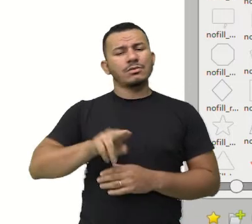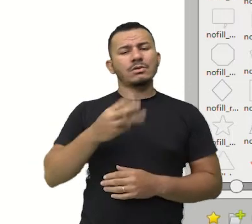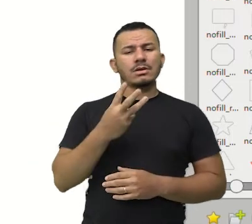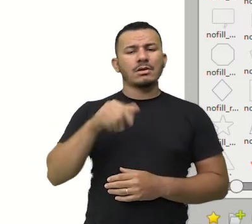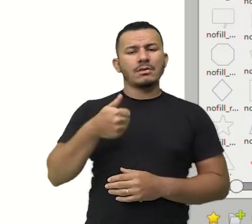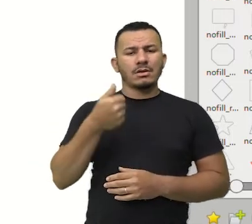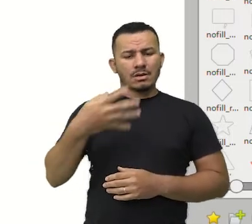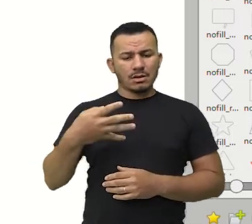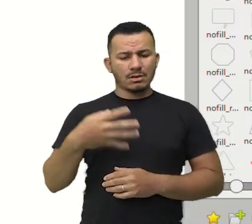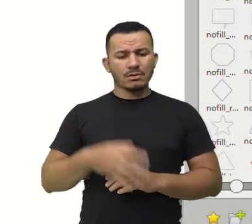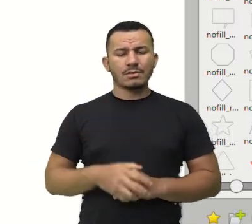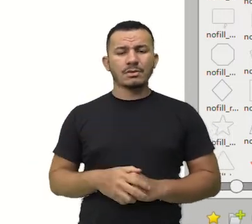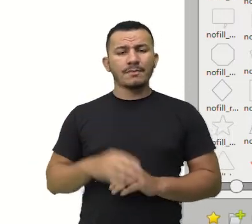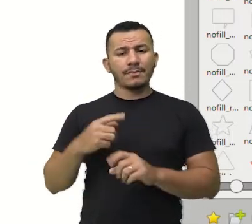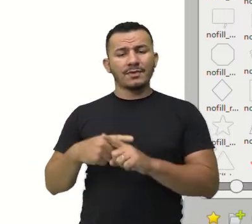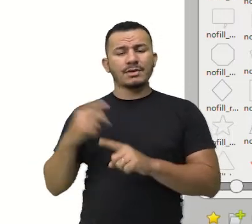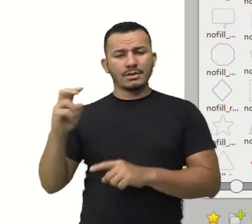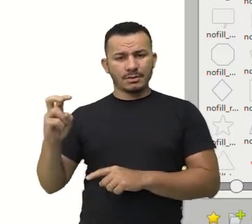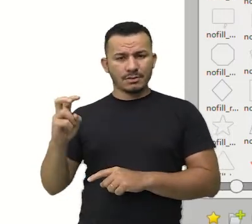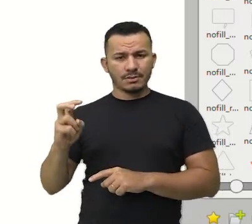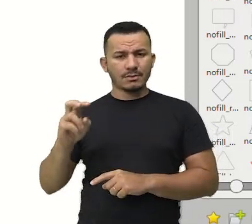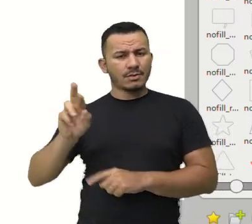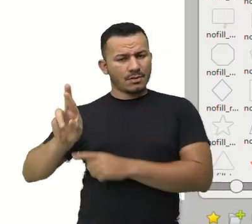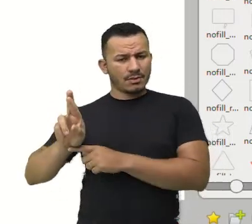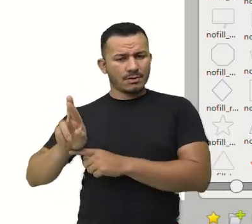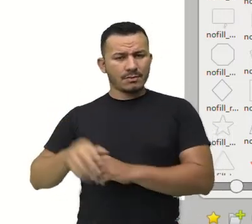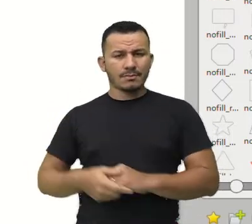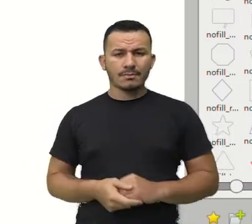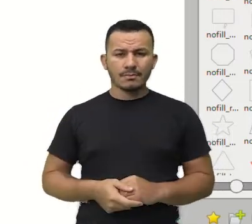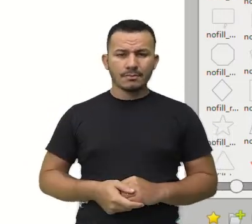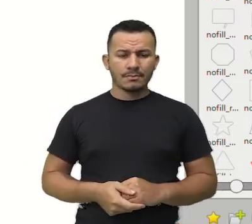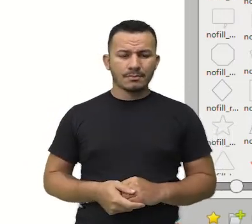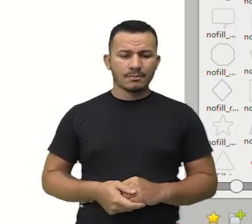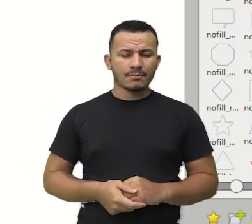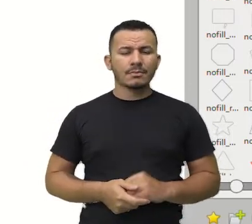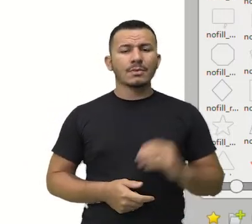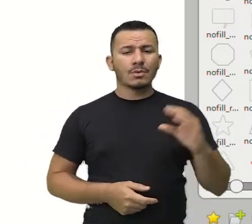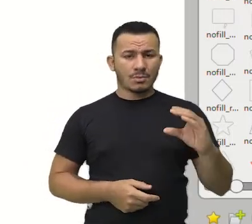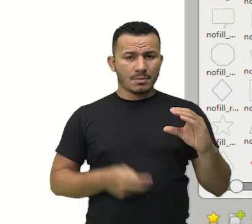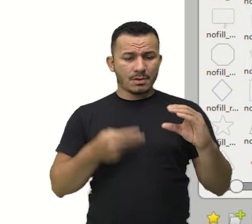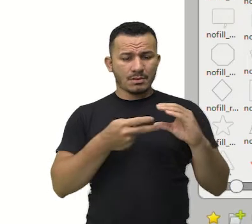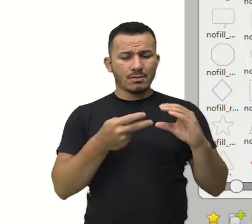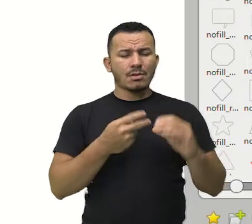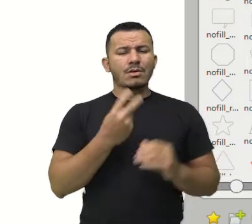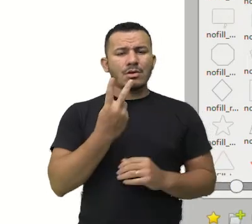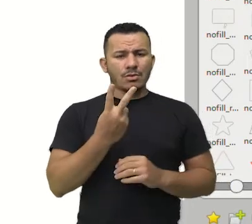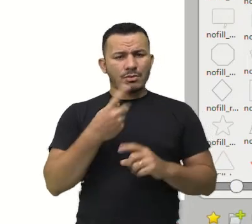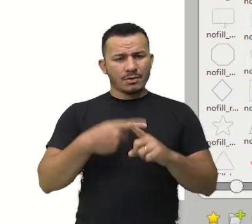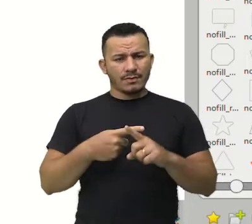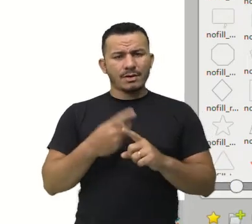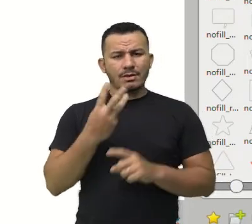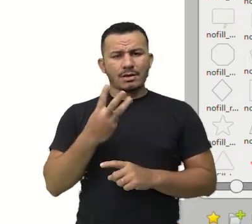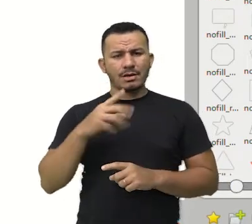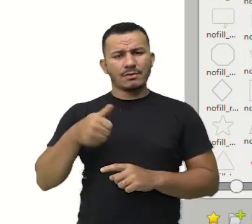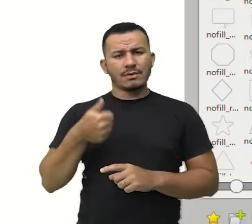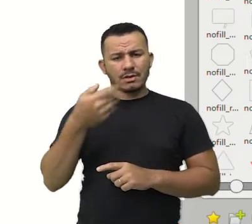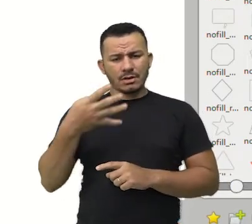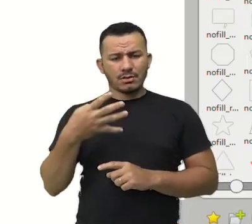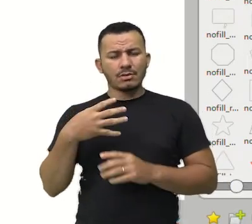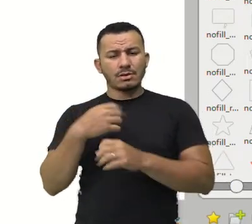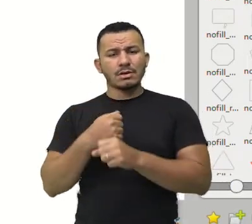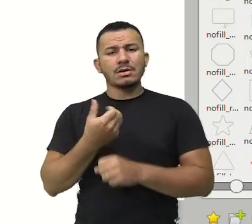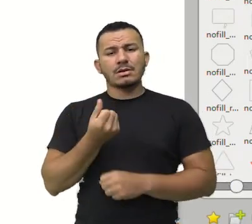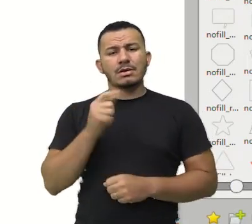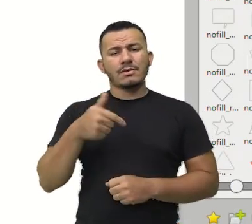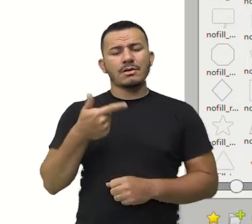vamos usar 3,14, vezes o raio, que é 5. Dito isto, comprimento igual 2